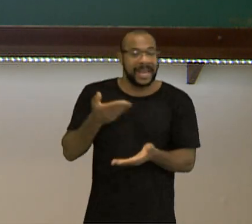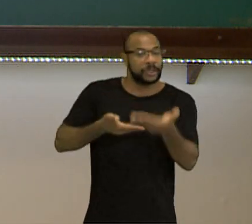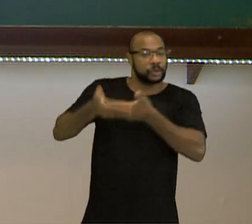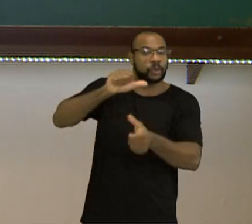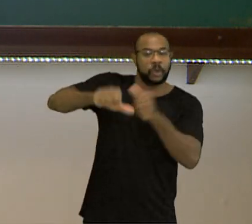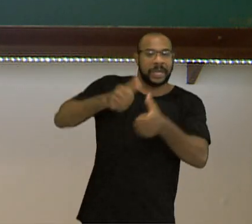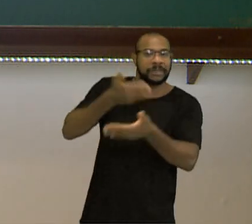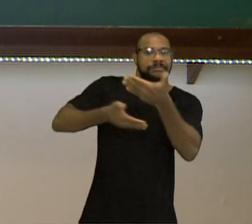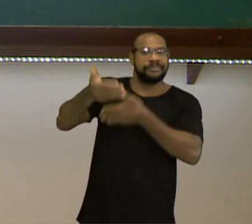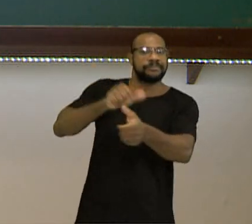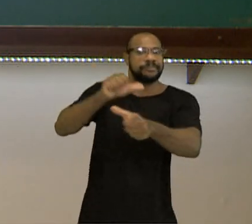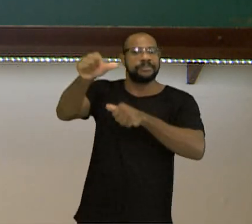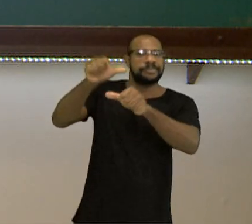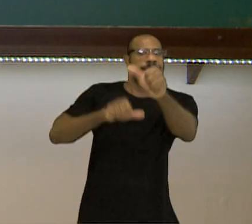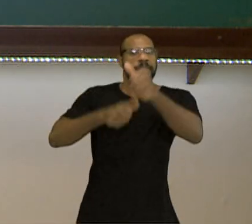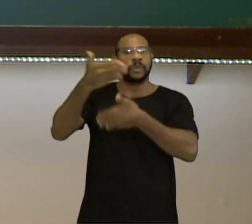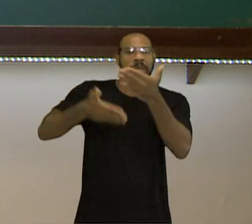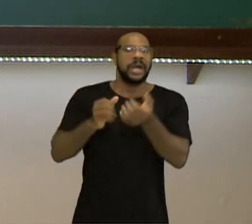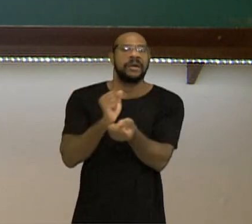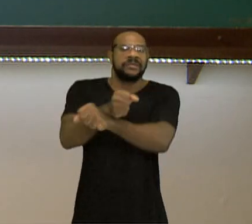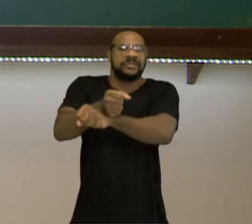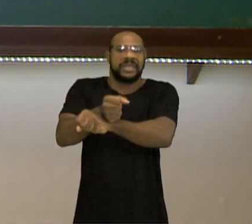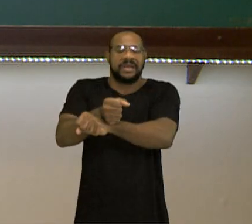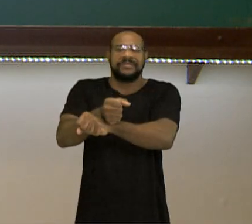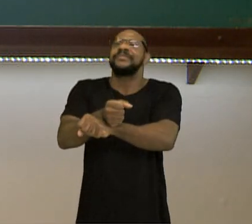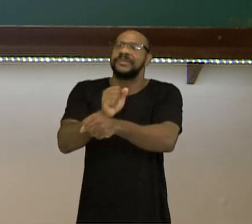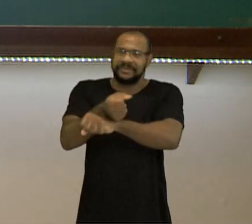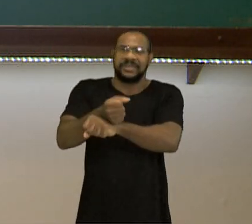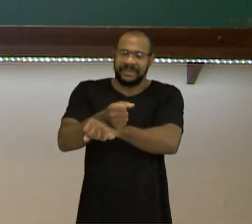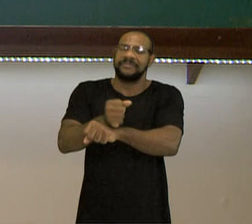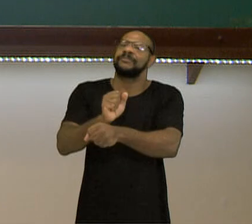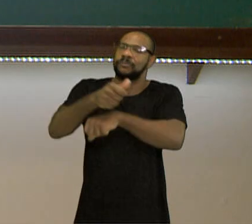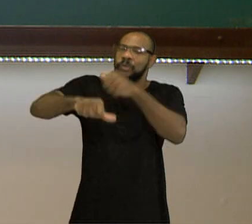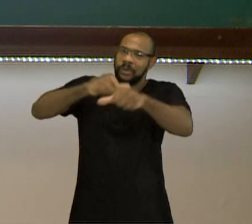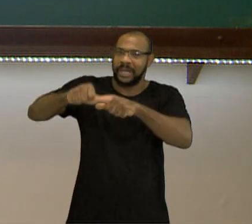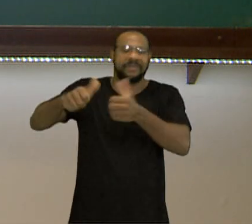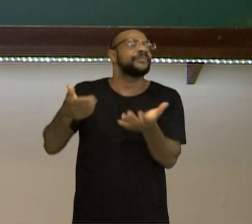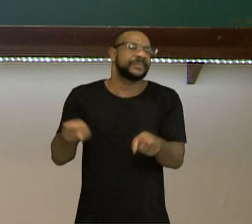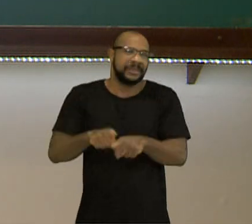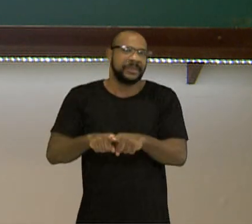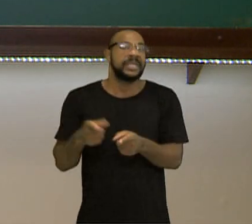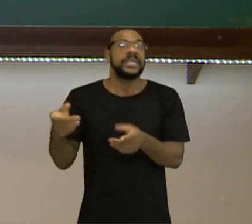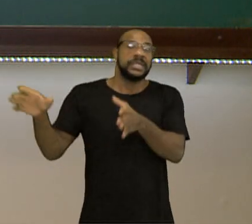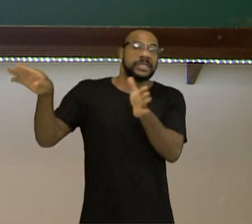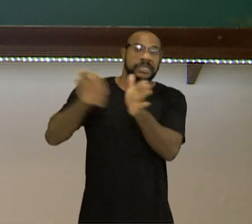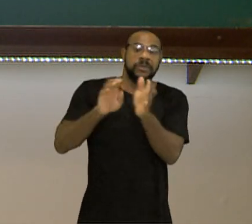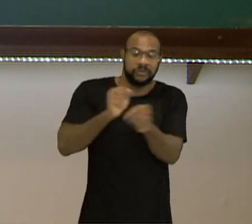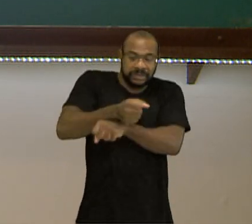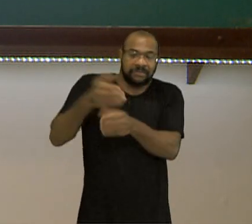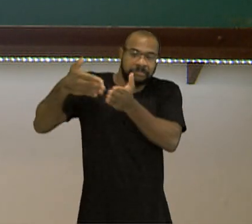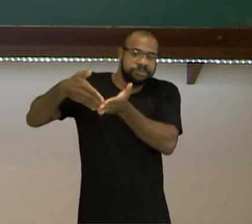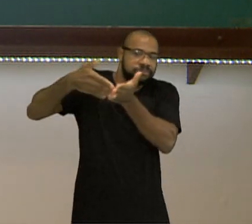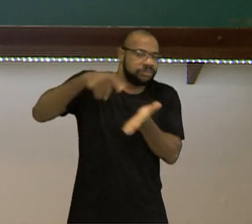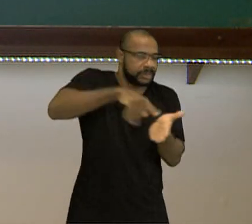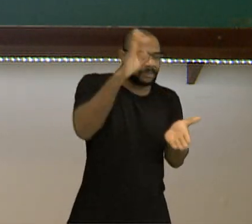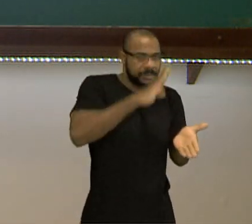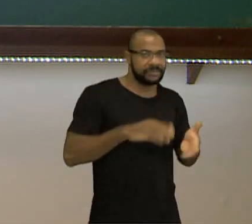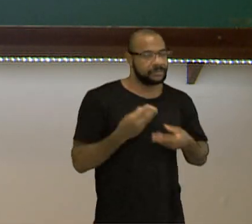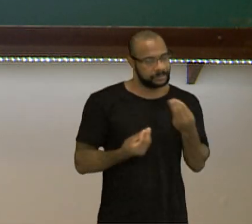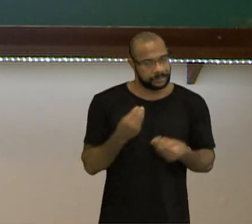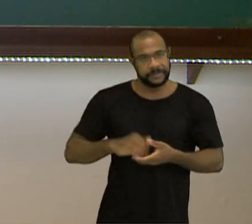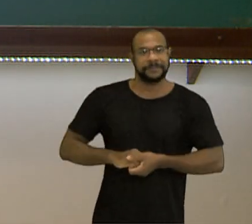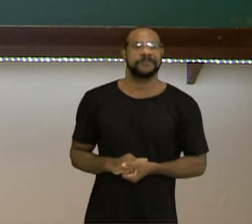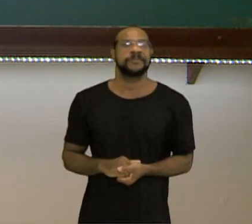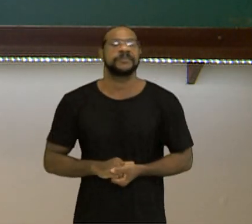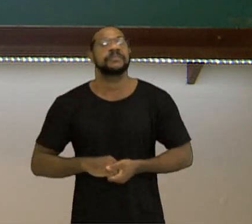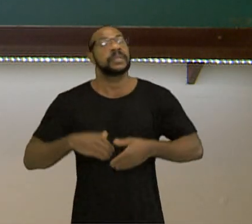na África e daí então trazidos esses escravos para o Brasil. O lucro dessas transações ficava quase todo com